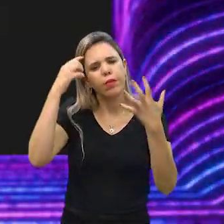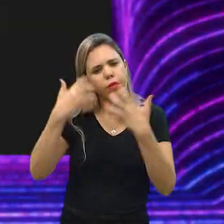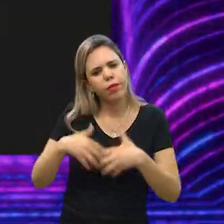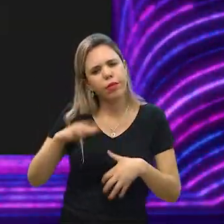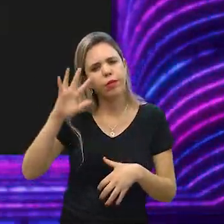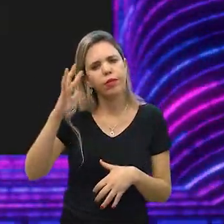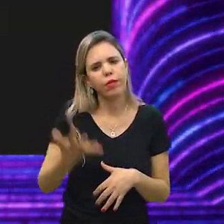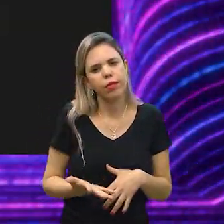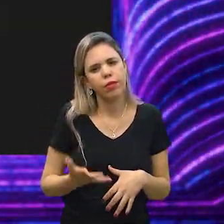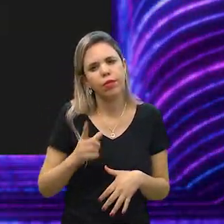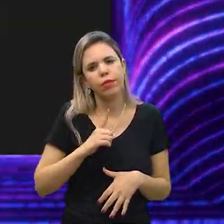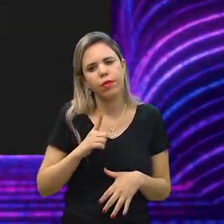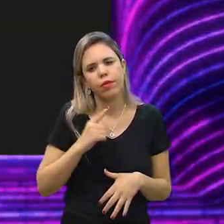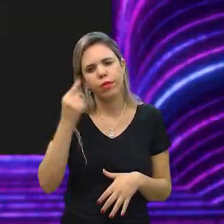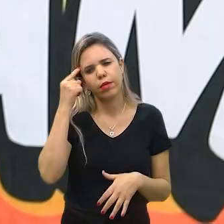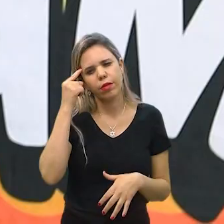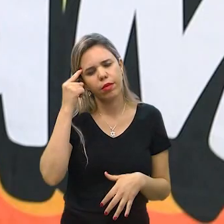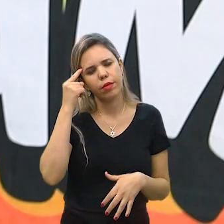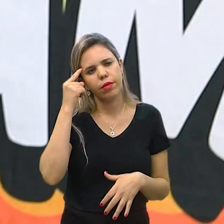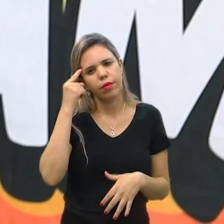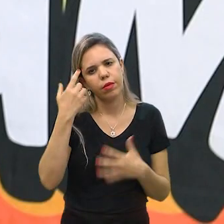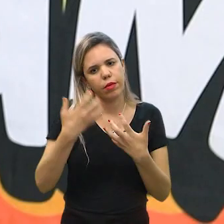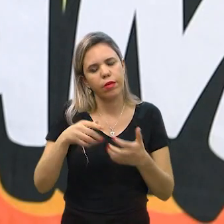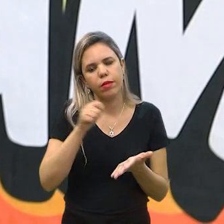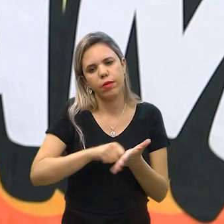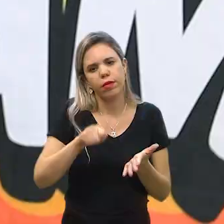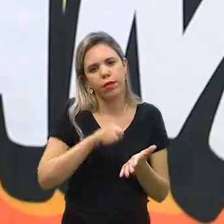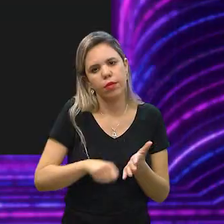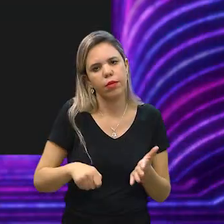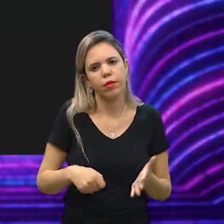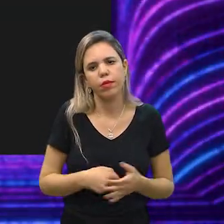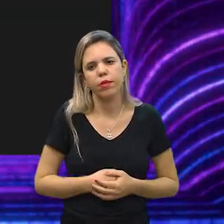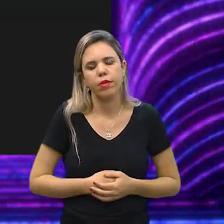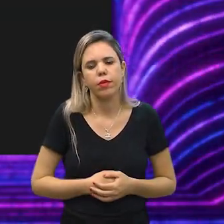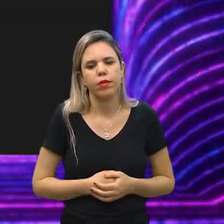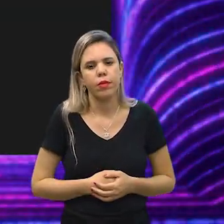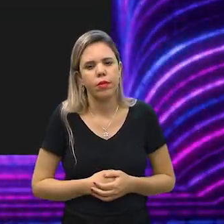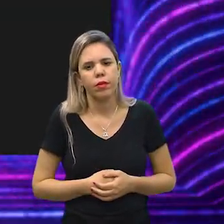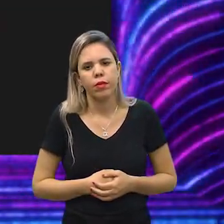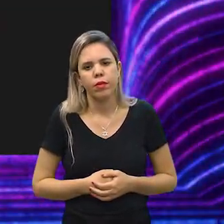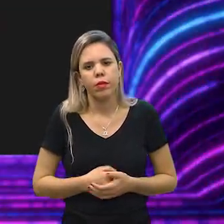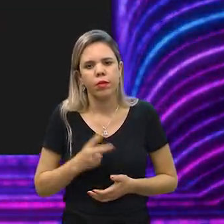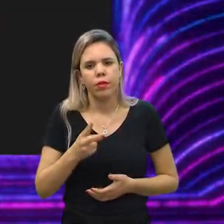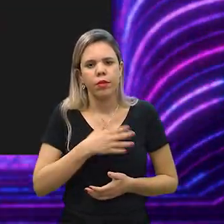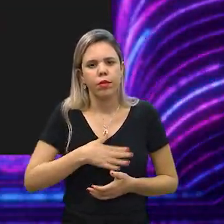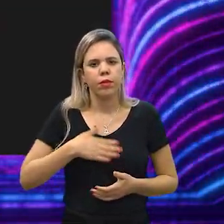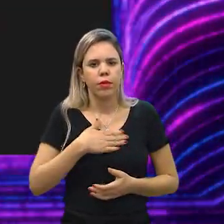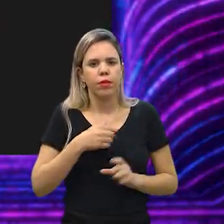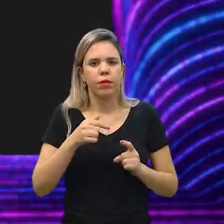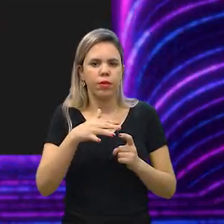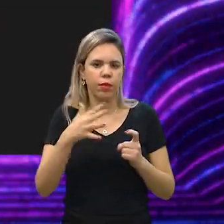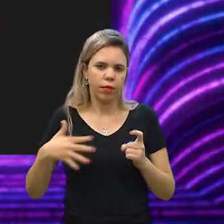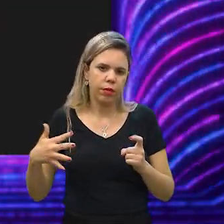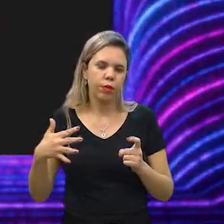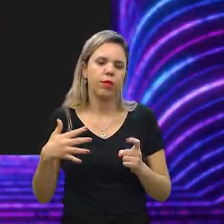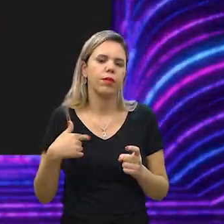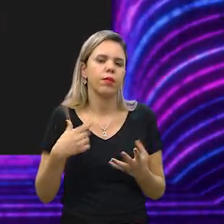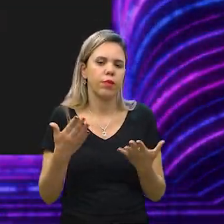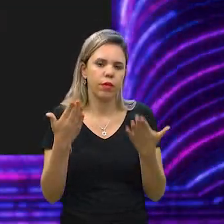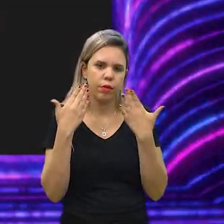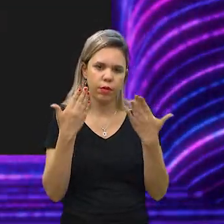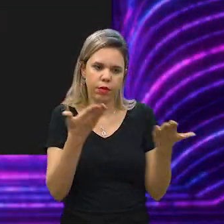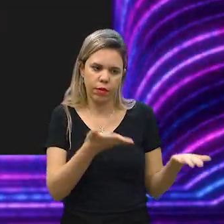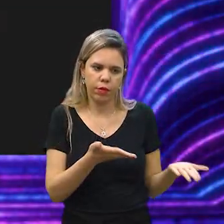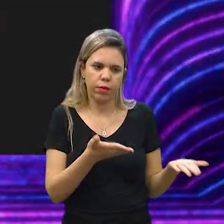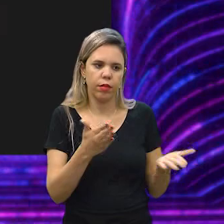e eu tive uma ideia e resolvi escrever ela, porque eu sempre gostei muito desse mito, e quando eu me deparei